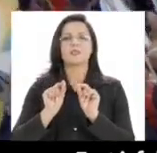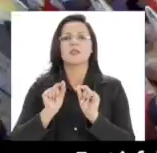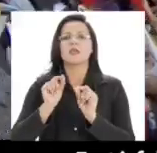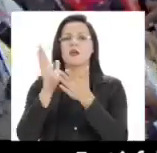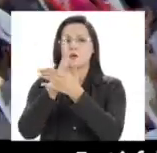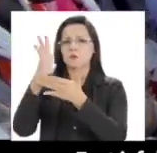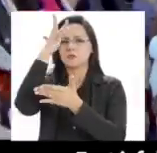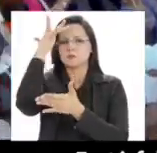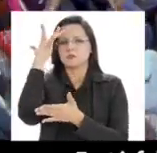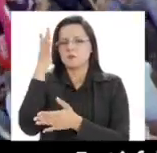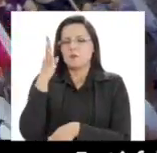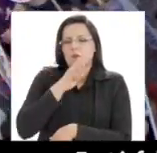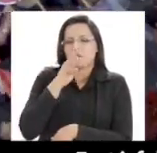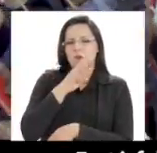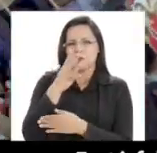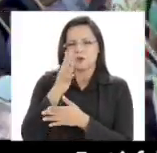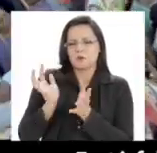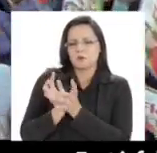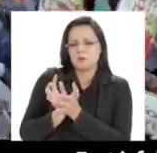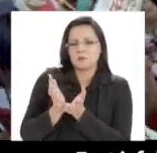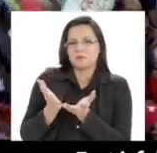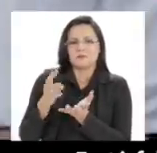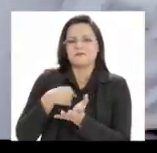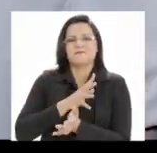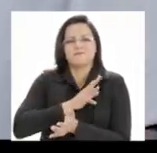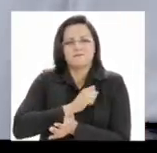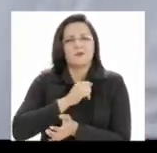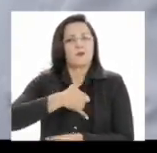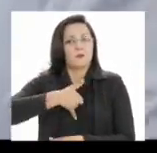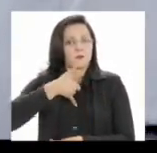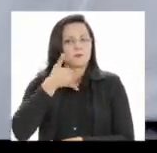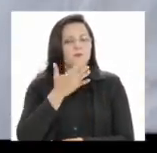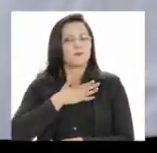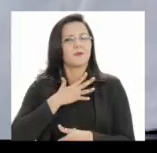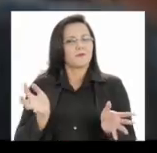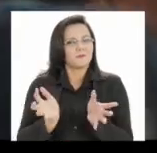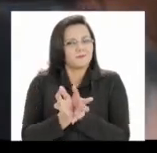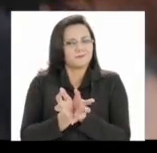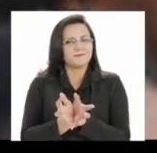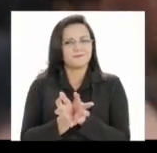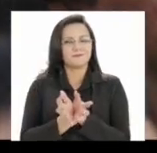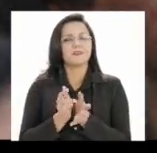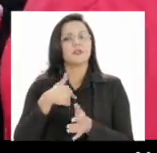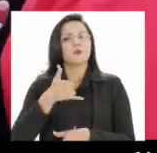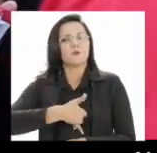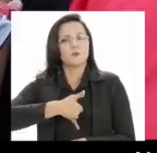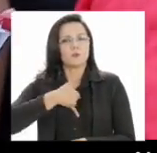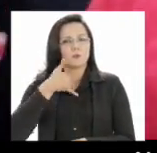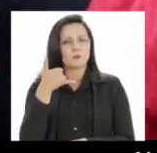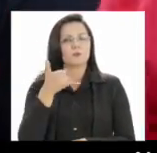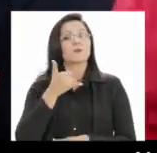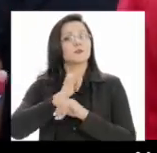que enquanto os outros negam o time que tem, nós temos orgulho do time que nós temos. Nós